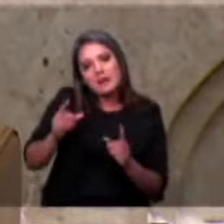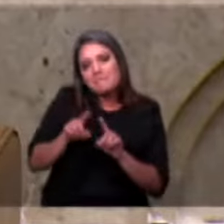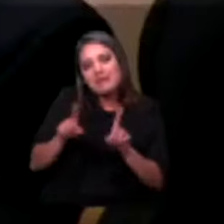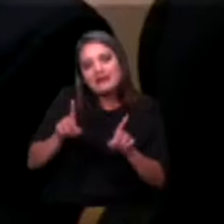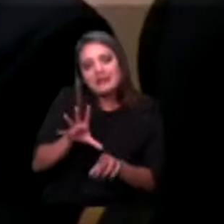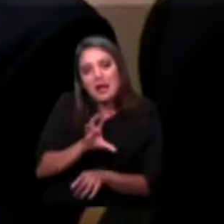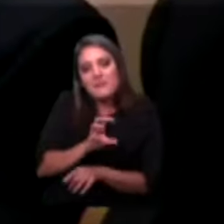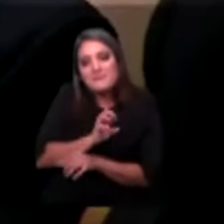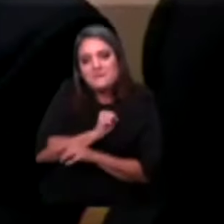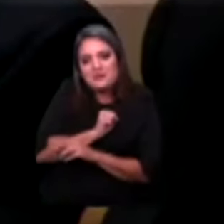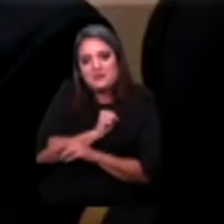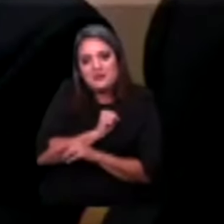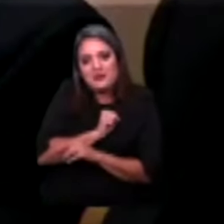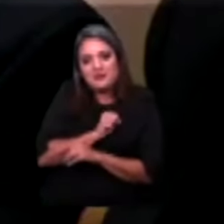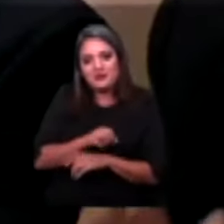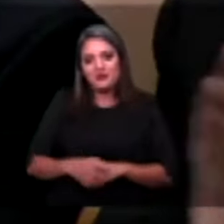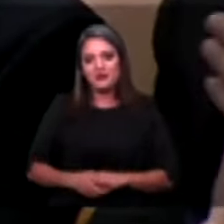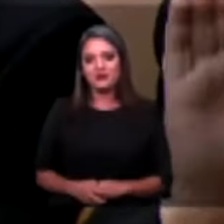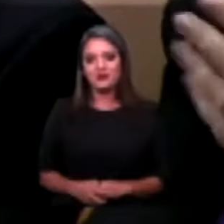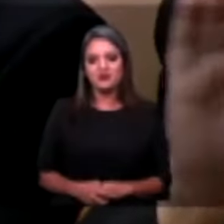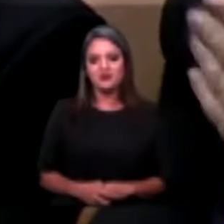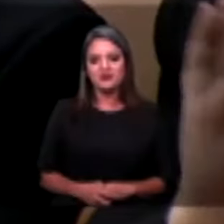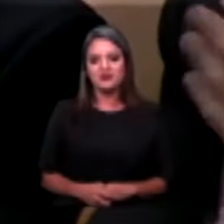E enquanto...